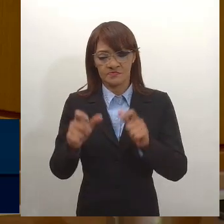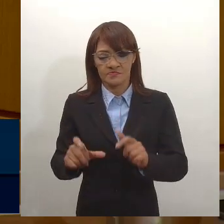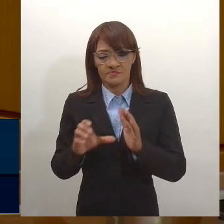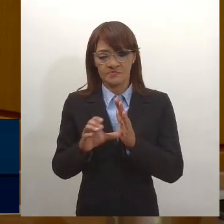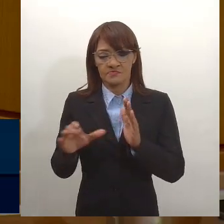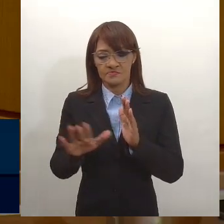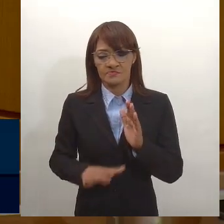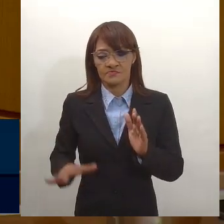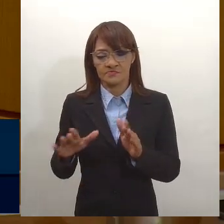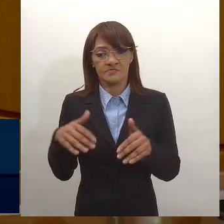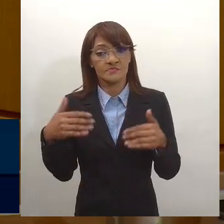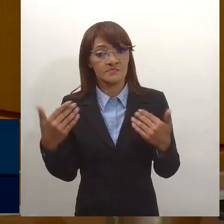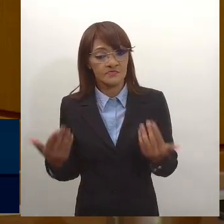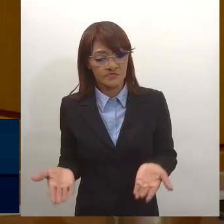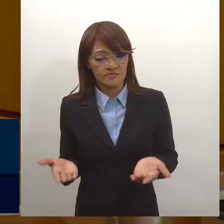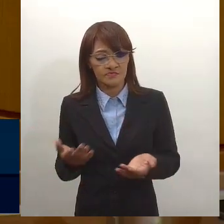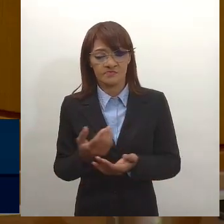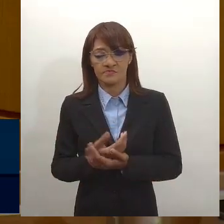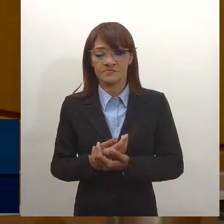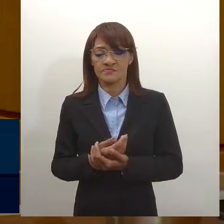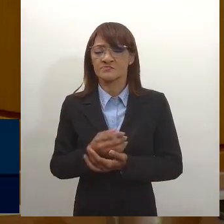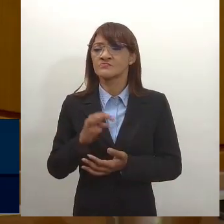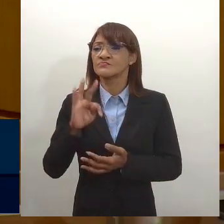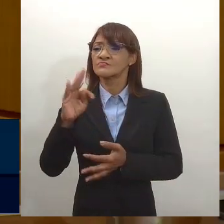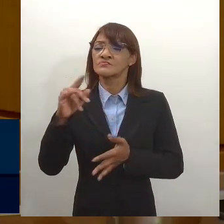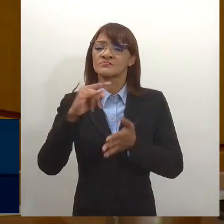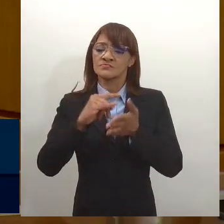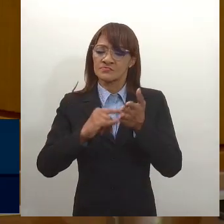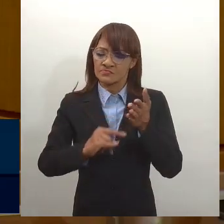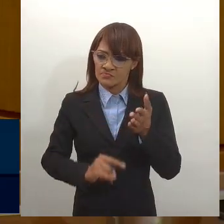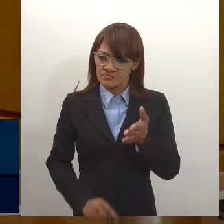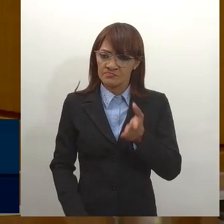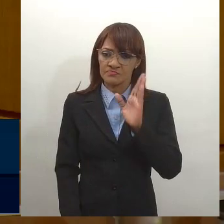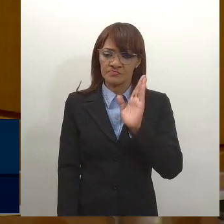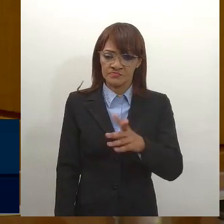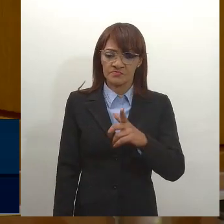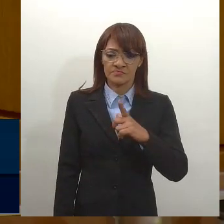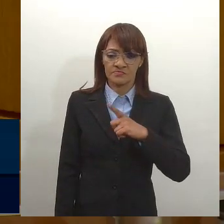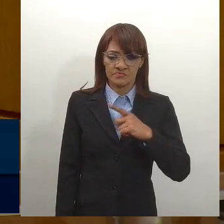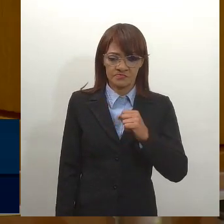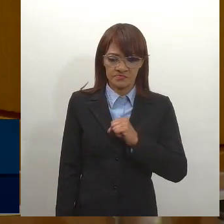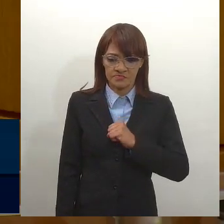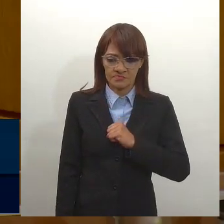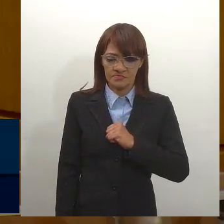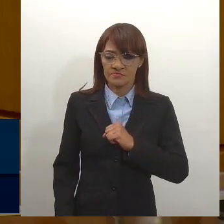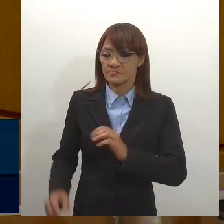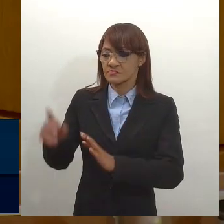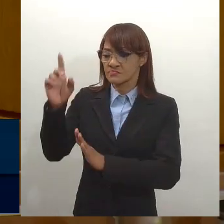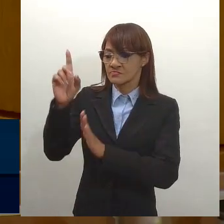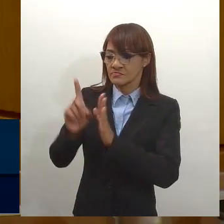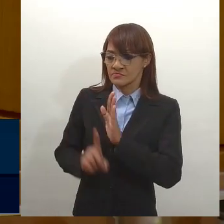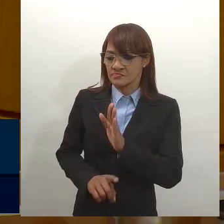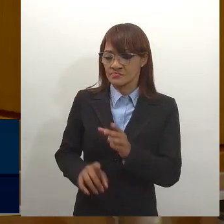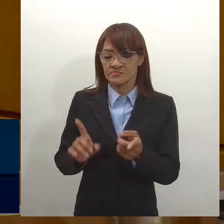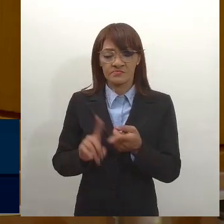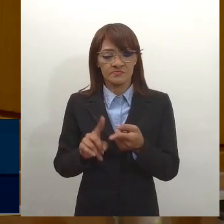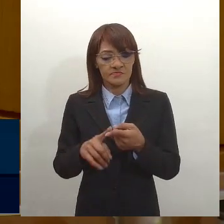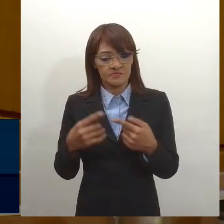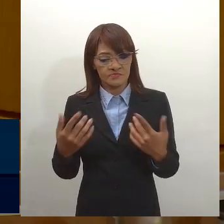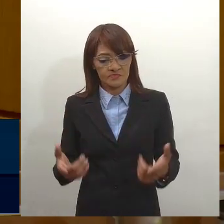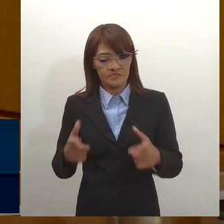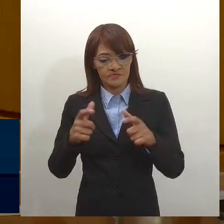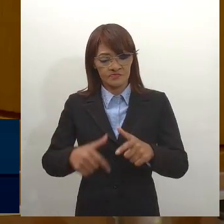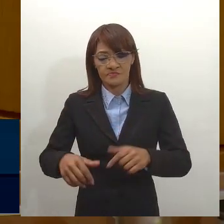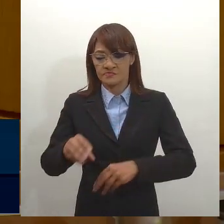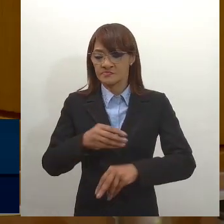toda a documentação que comprova isso e que, de direito, né, essas terras, né, são, né,